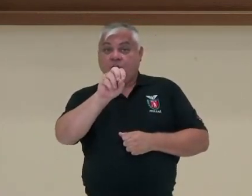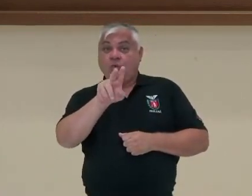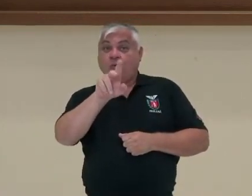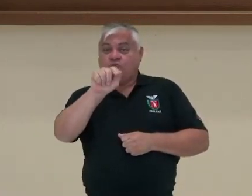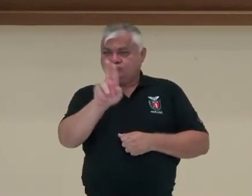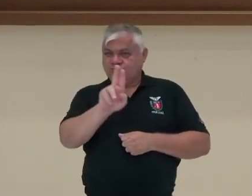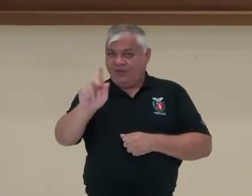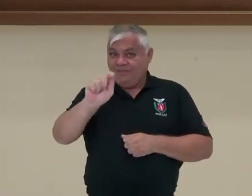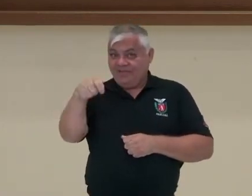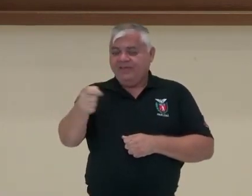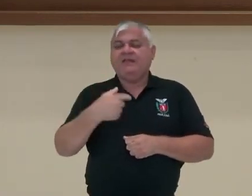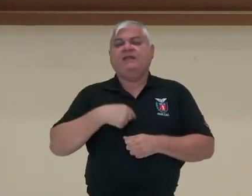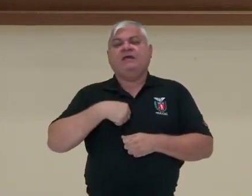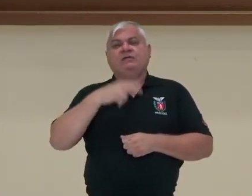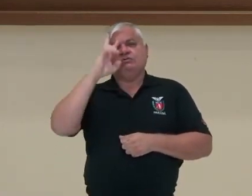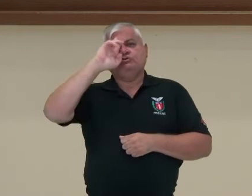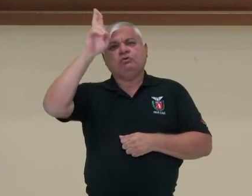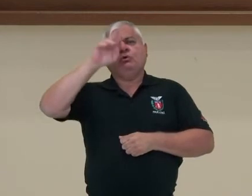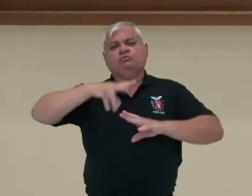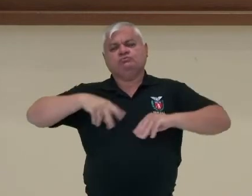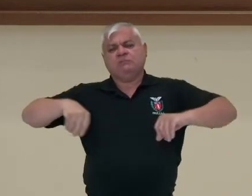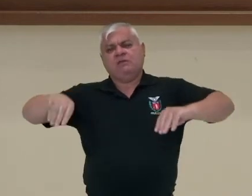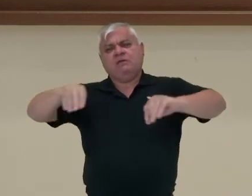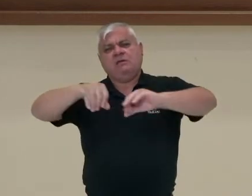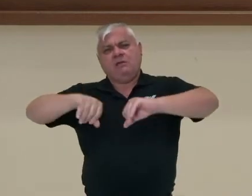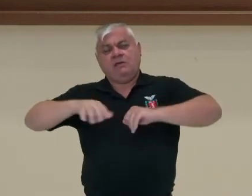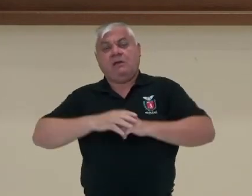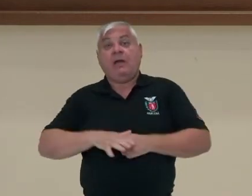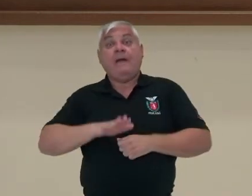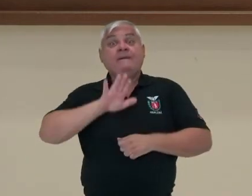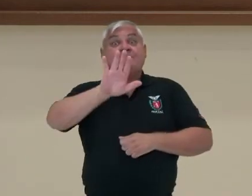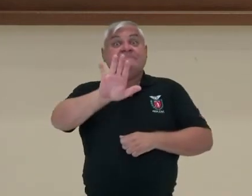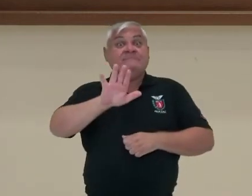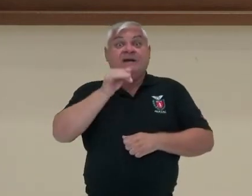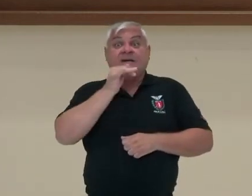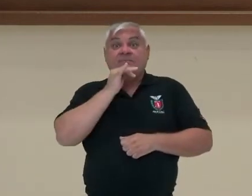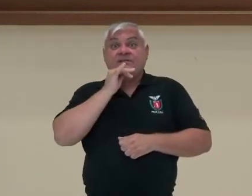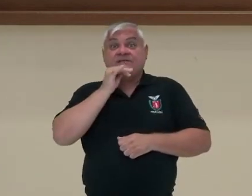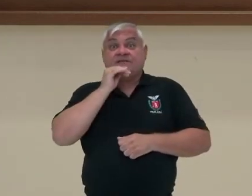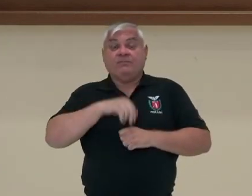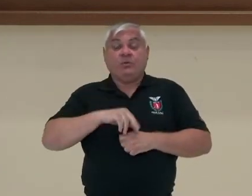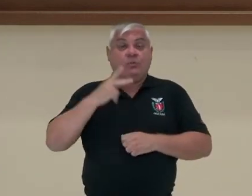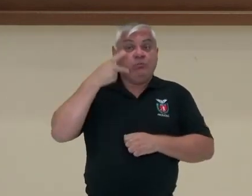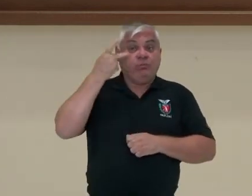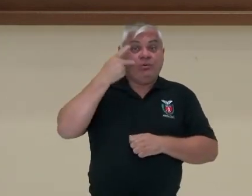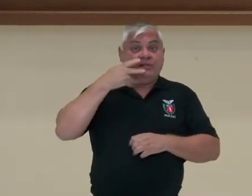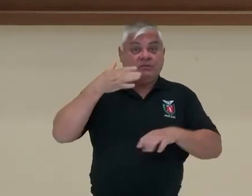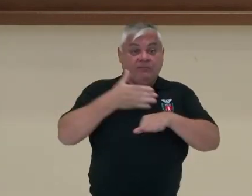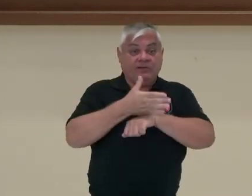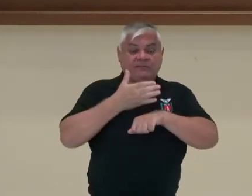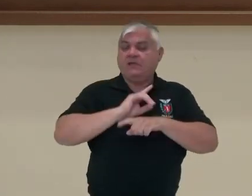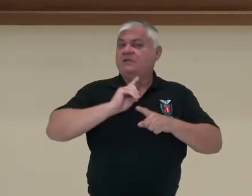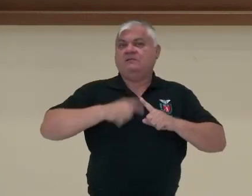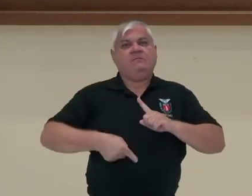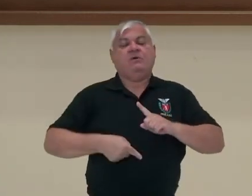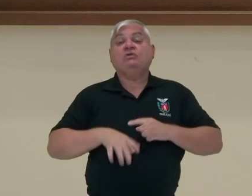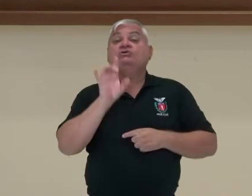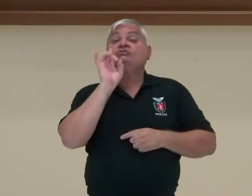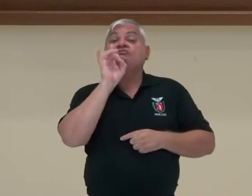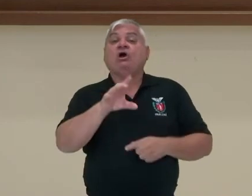eles eram proprietários de terras, mas eles não podiam exercer cargo político. Só quem podia exercer